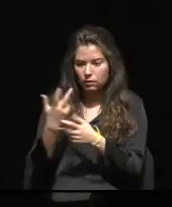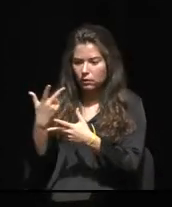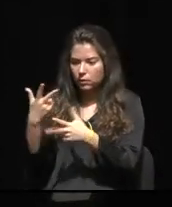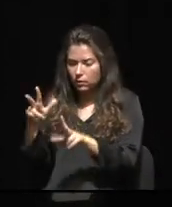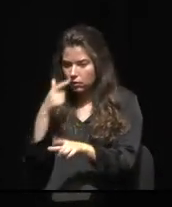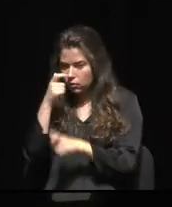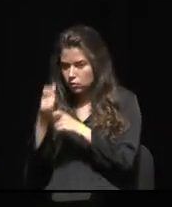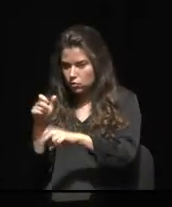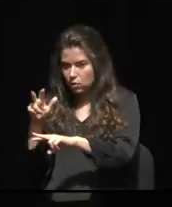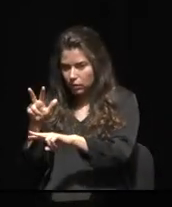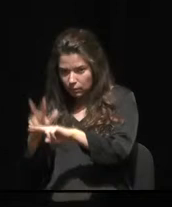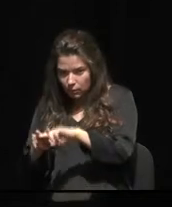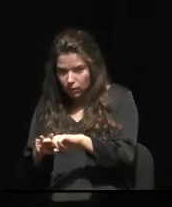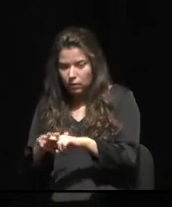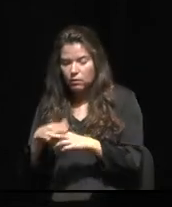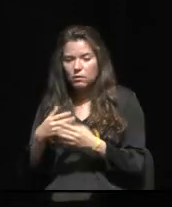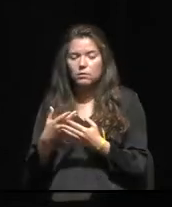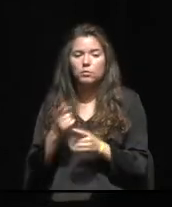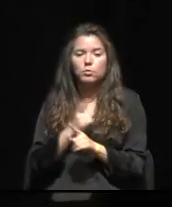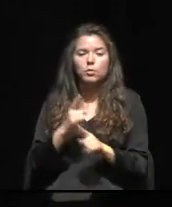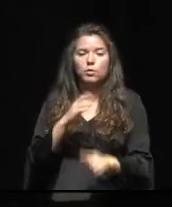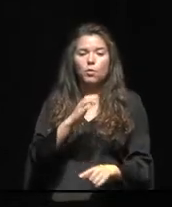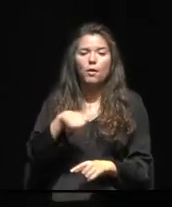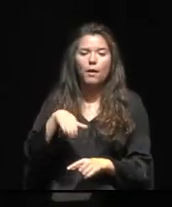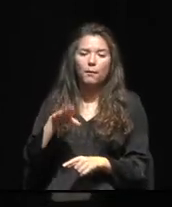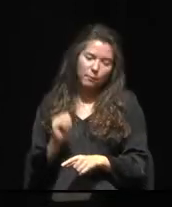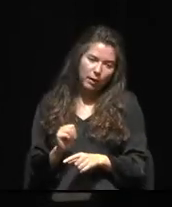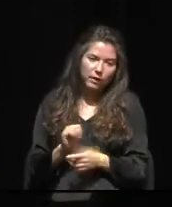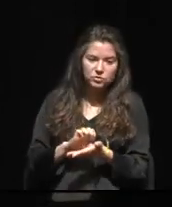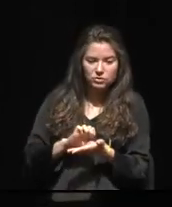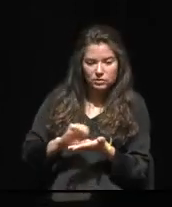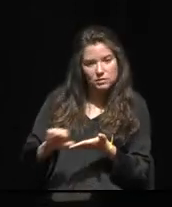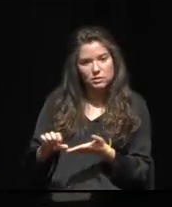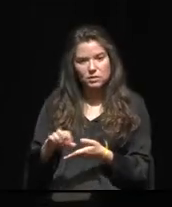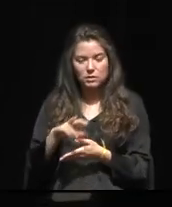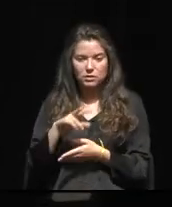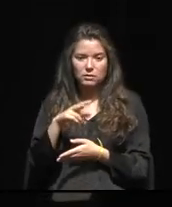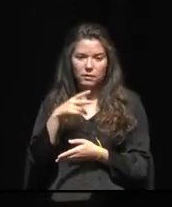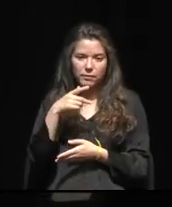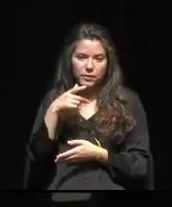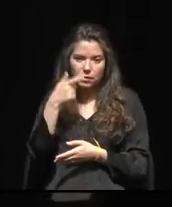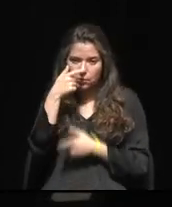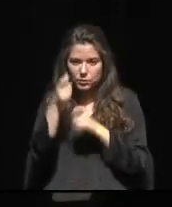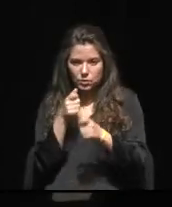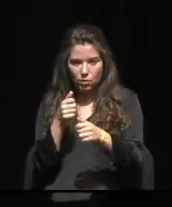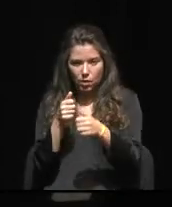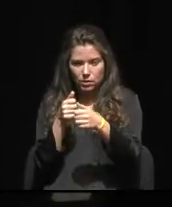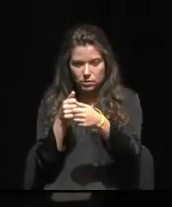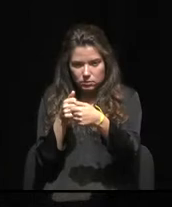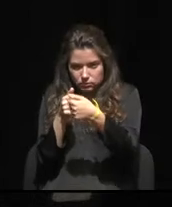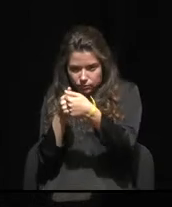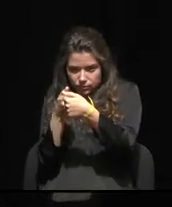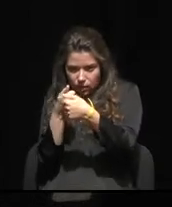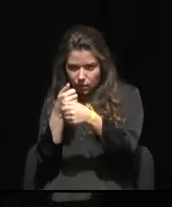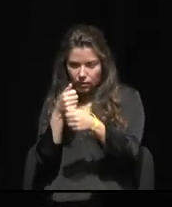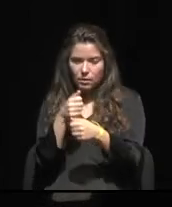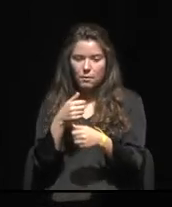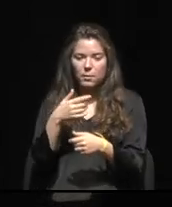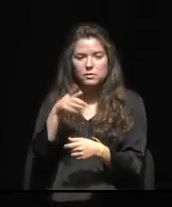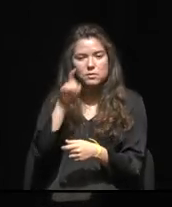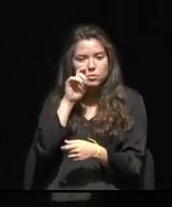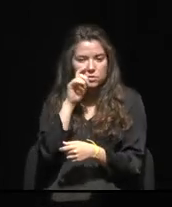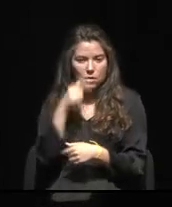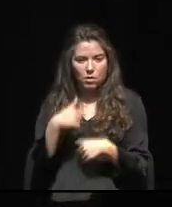reféns ou que a amas deixe de utilizar pessoas como escudos humanos reféns e escudos humanos